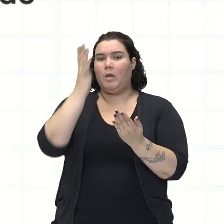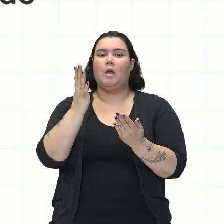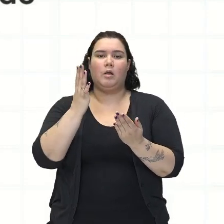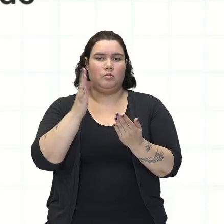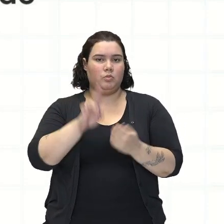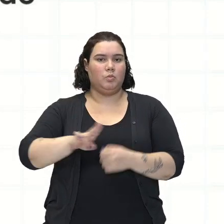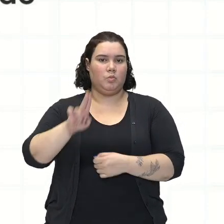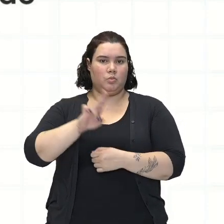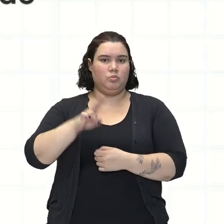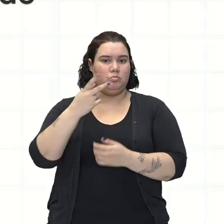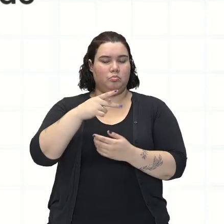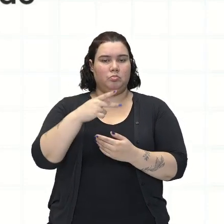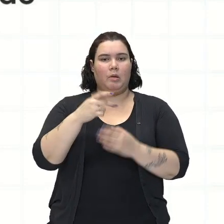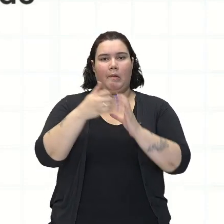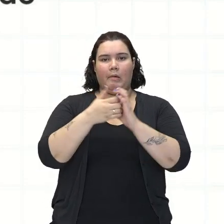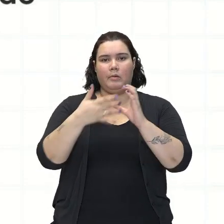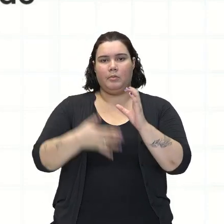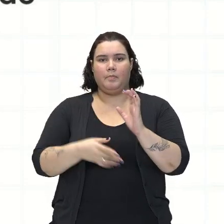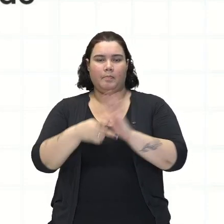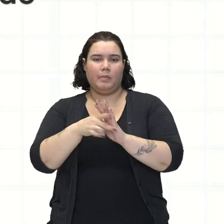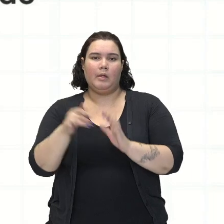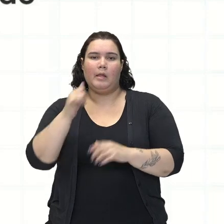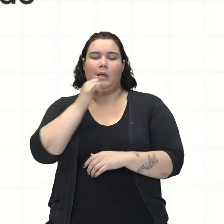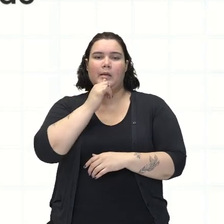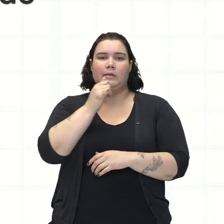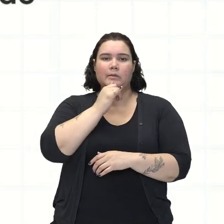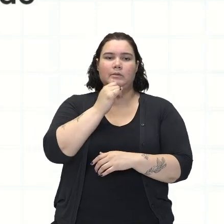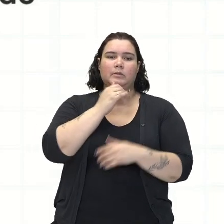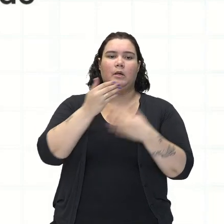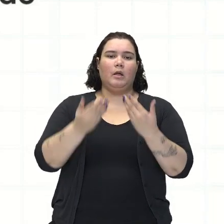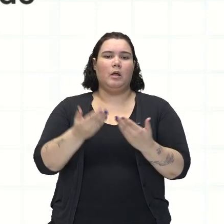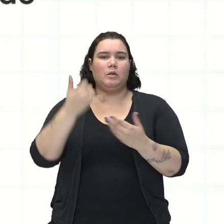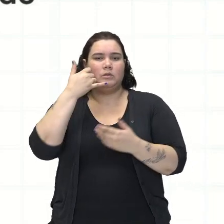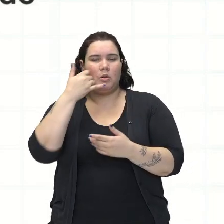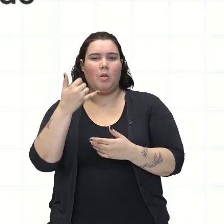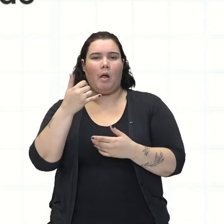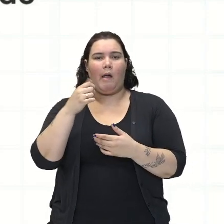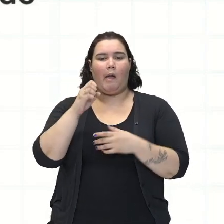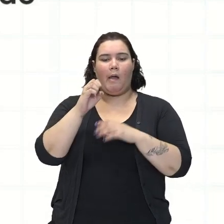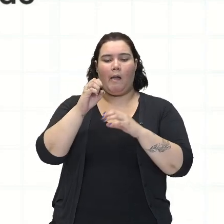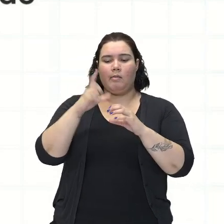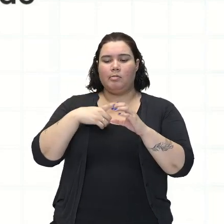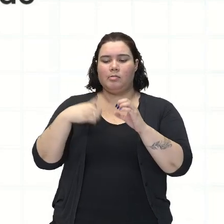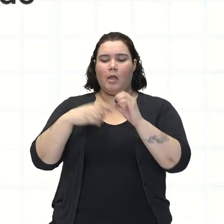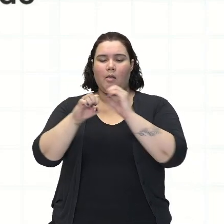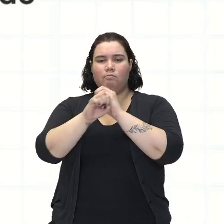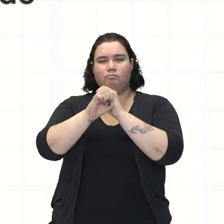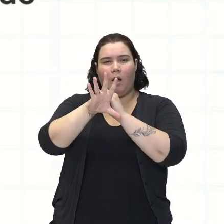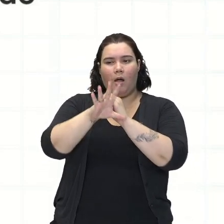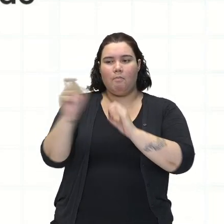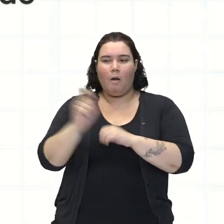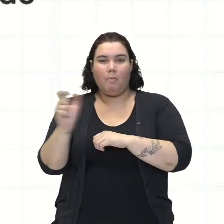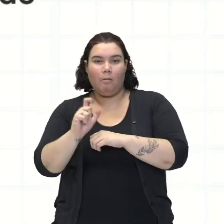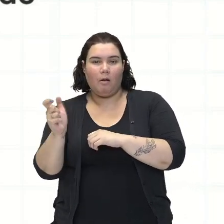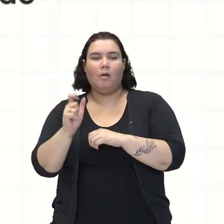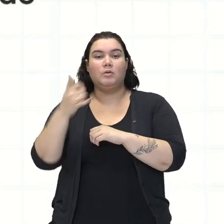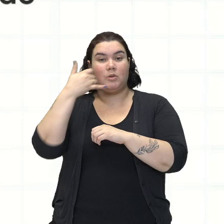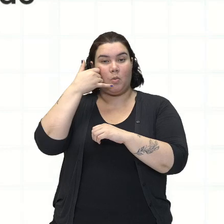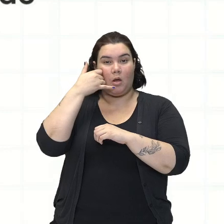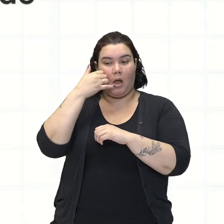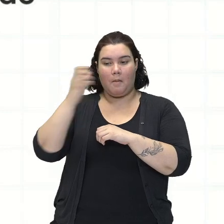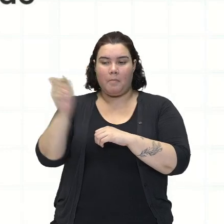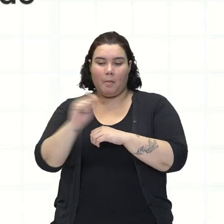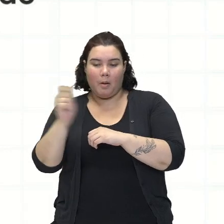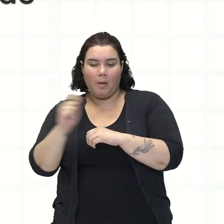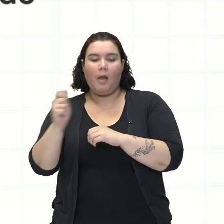algumas funcionalidades, ligar a lanterna agitando, por exemplo. Tudo isso também mostra um pouquinho sobre transmitir